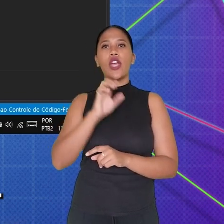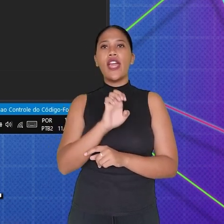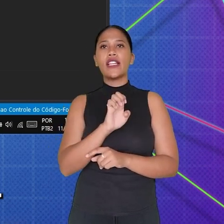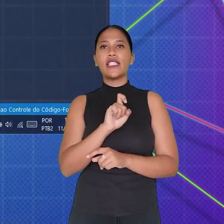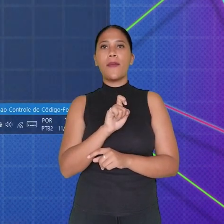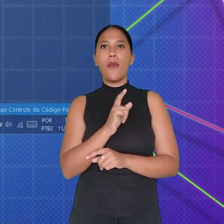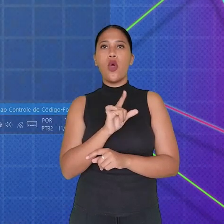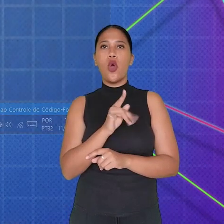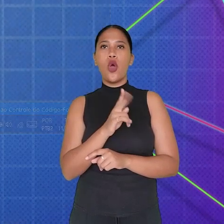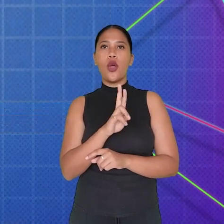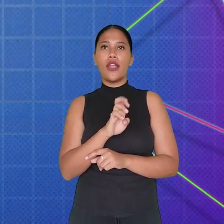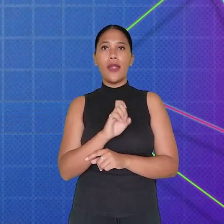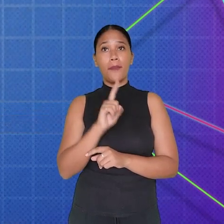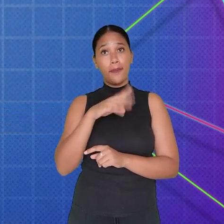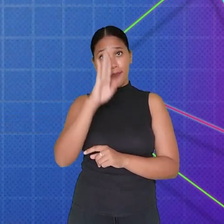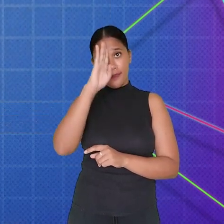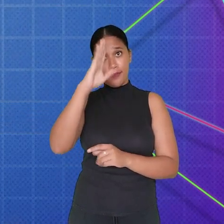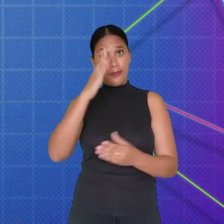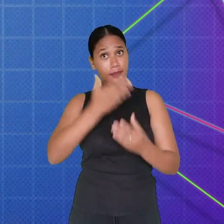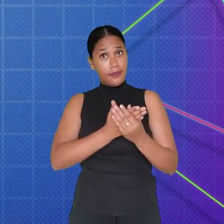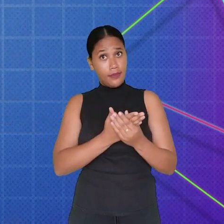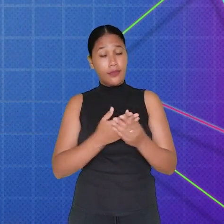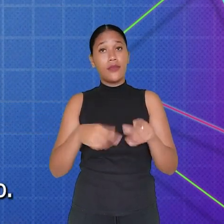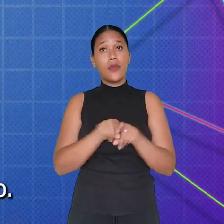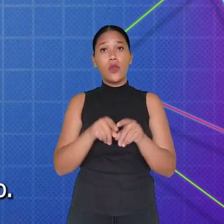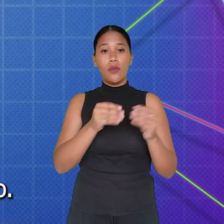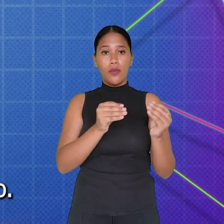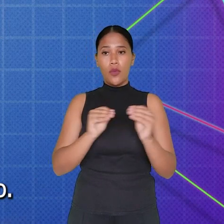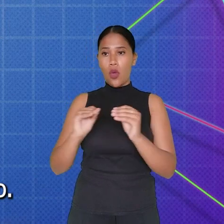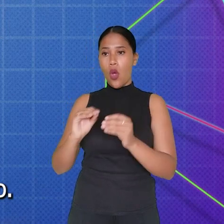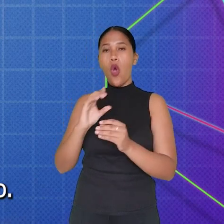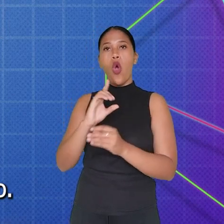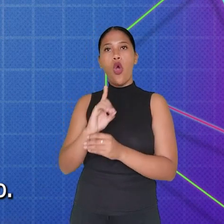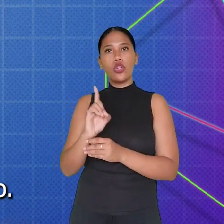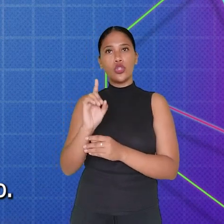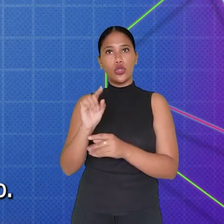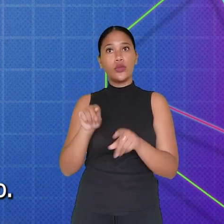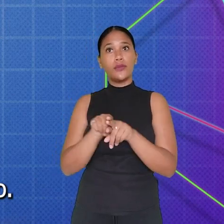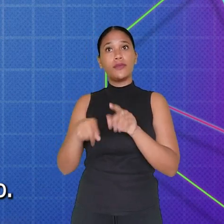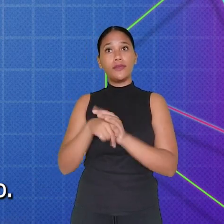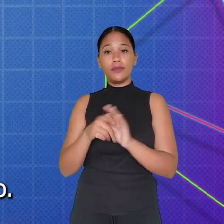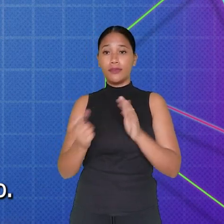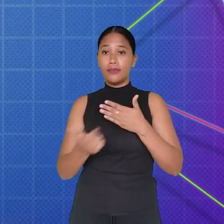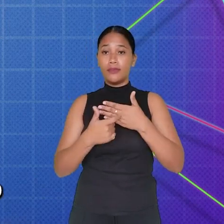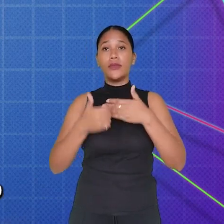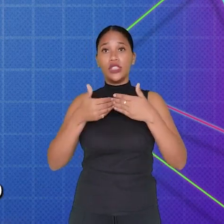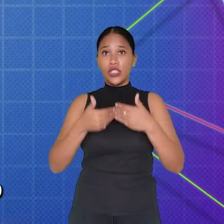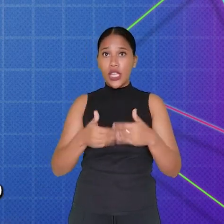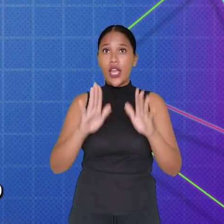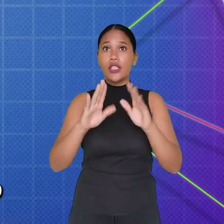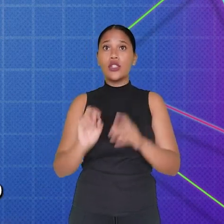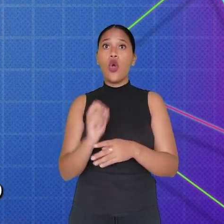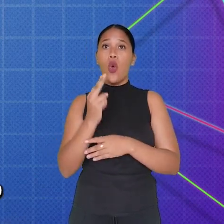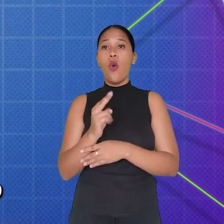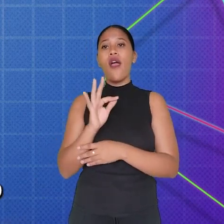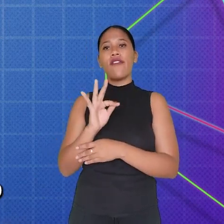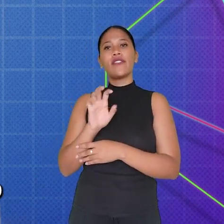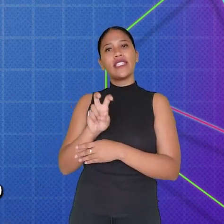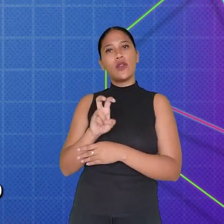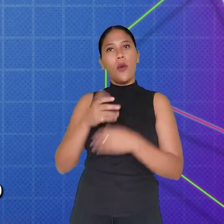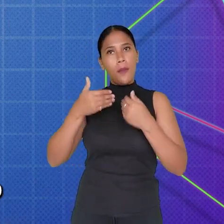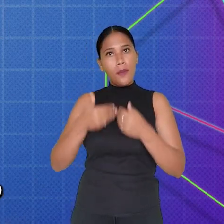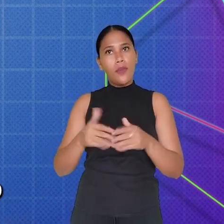código. Aqui está um exemplo simples de código C# que você pode escrever no Visual Studio. Observe que você pode usar